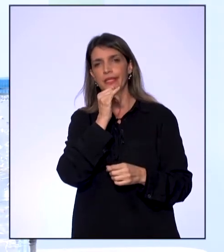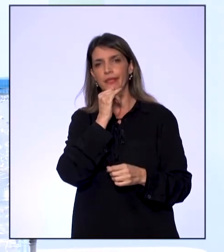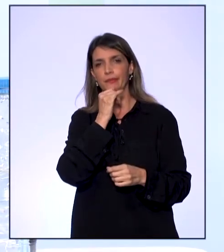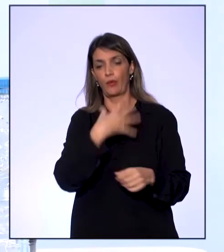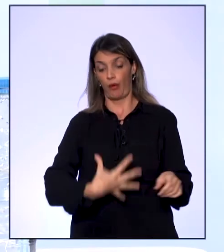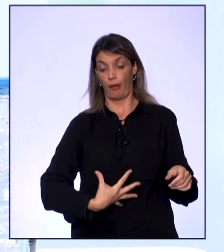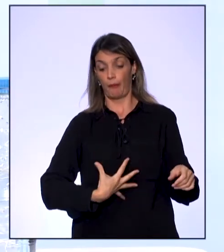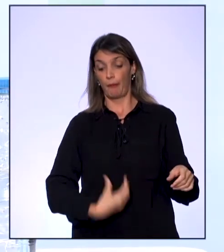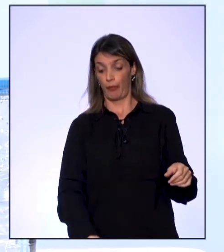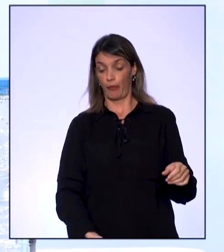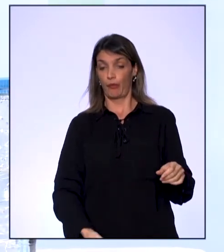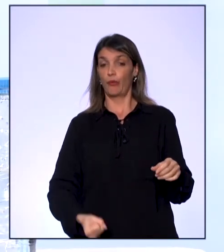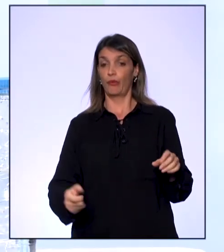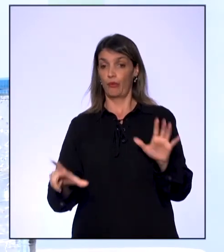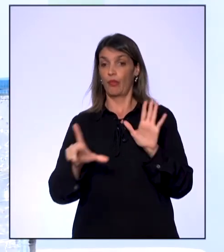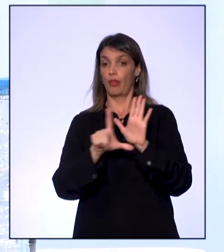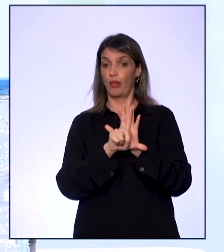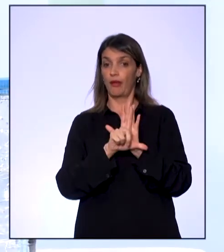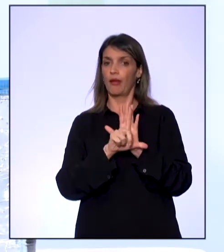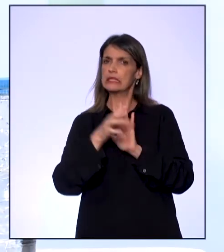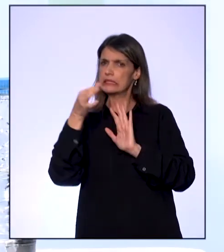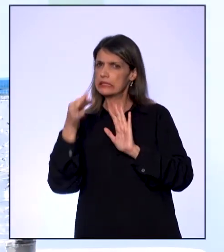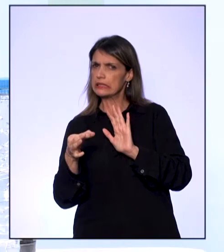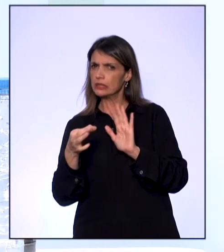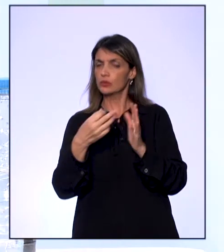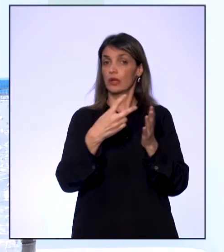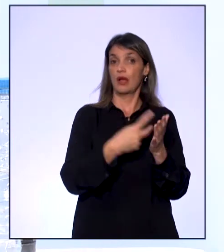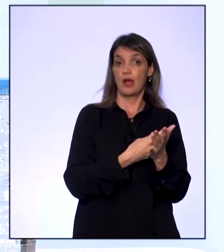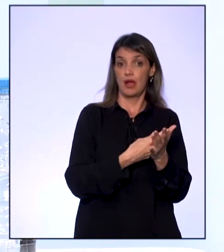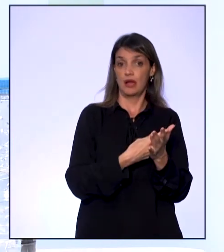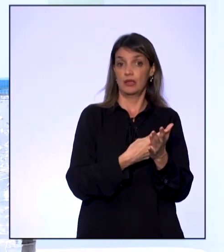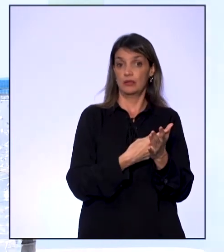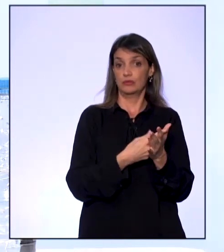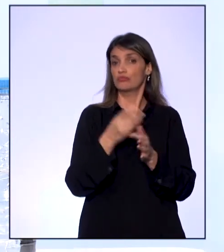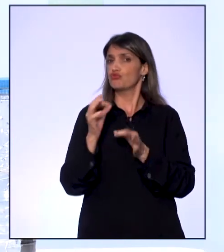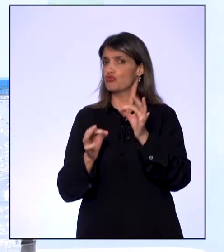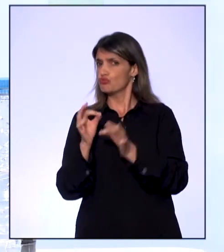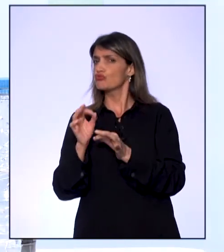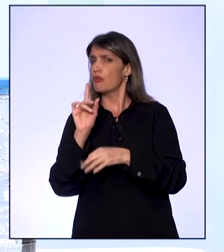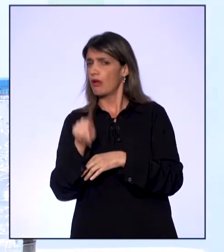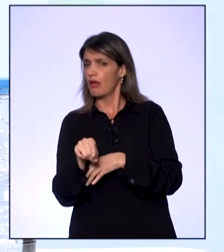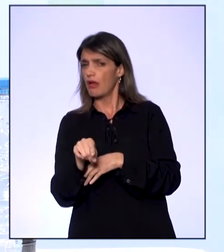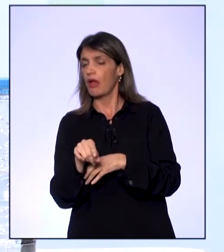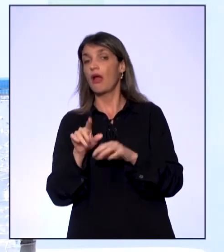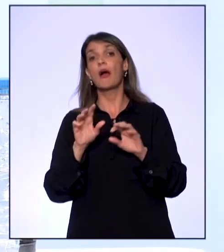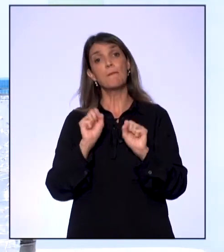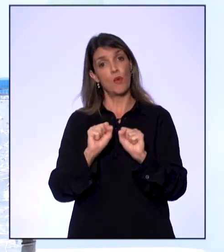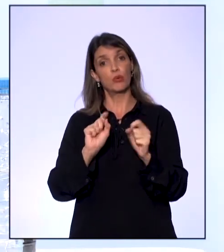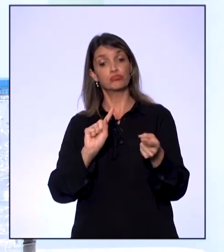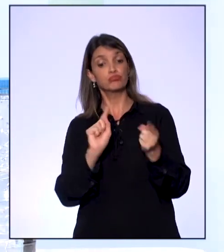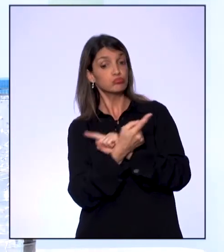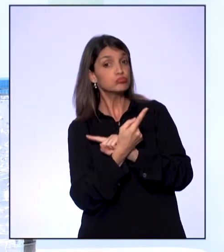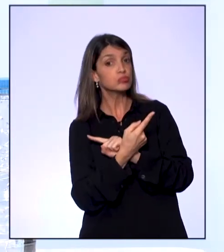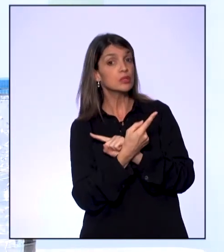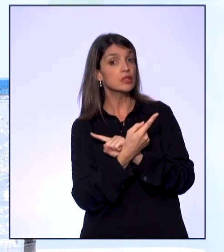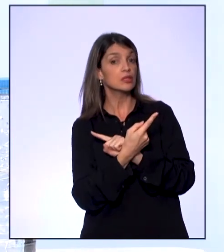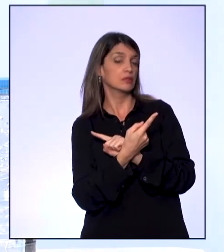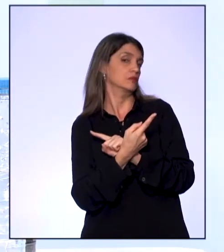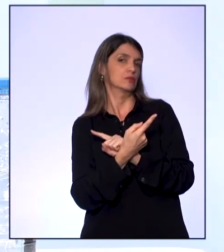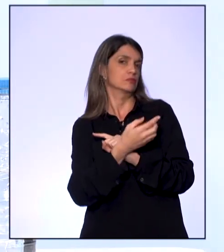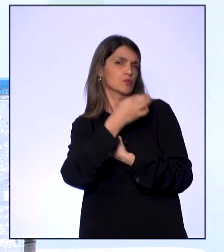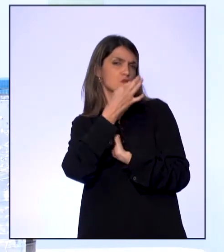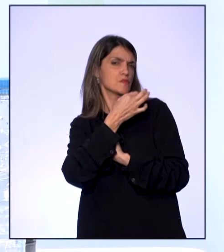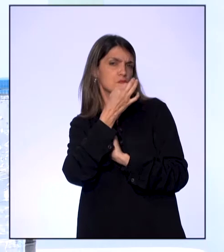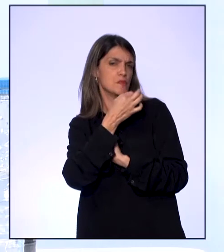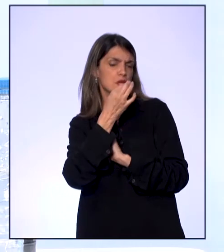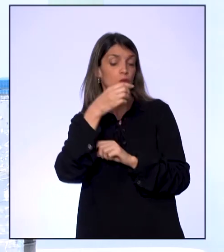aborto. É justo ou injusto? Então, a gente tem vários posicionamentos, que podem ser os posicionamentos contrários. Dentro da análise dos